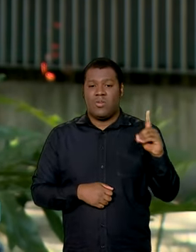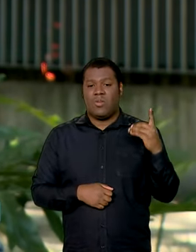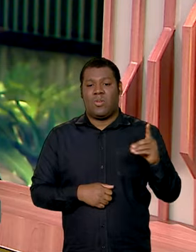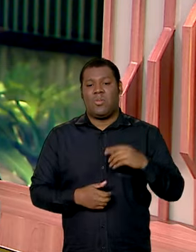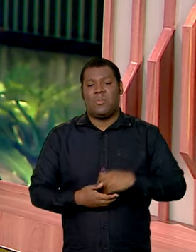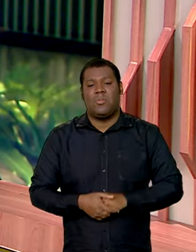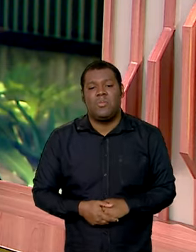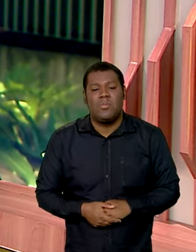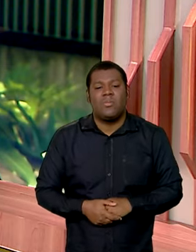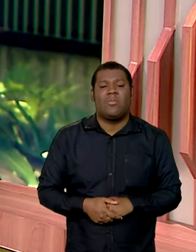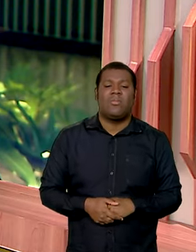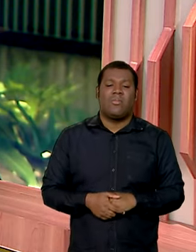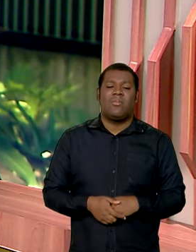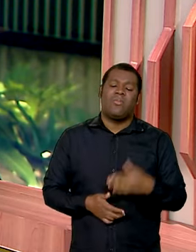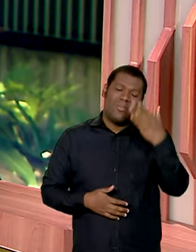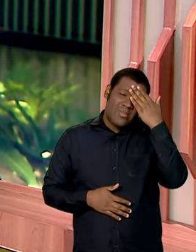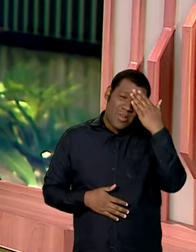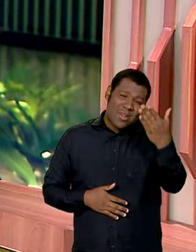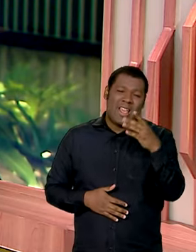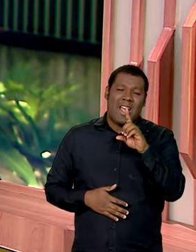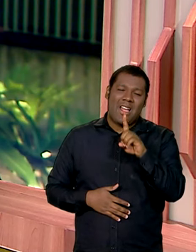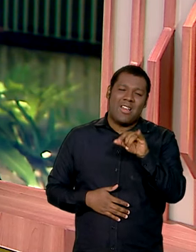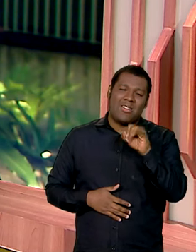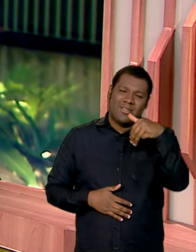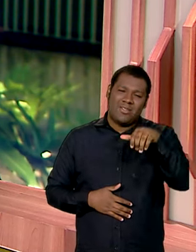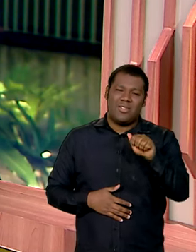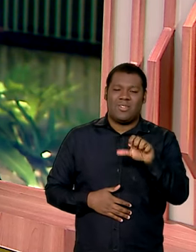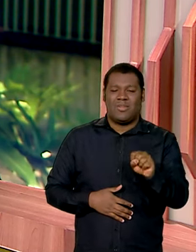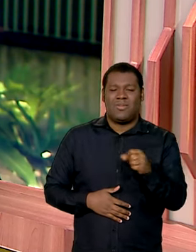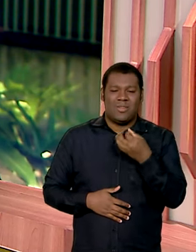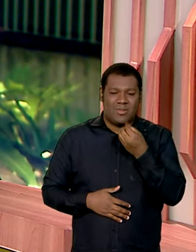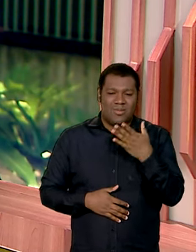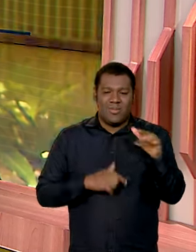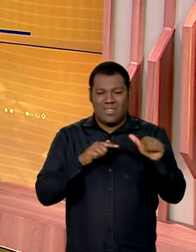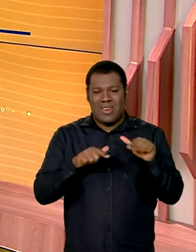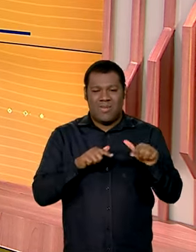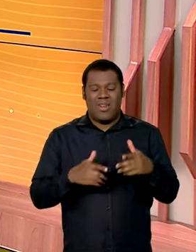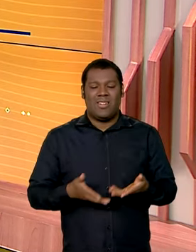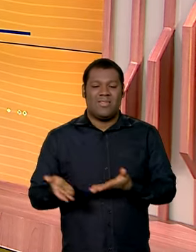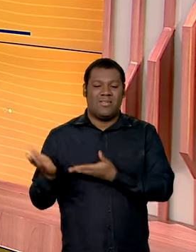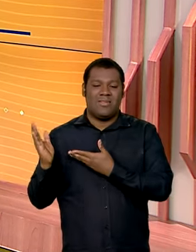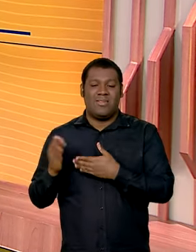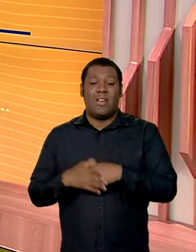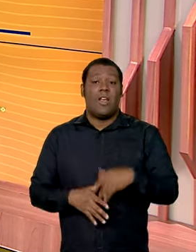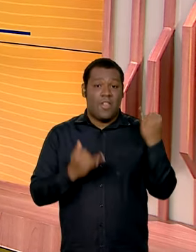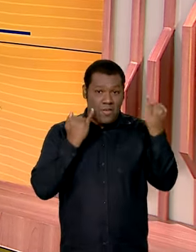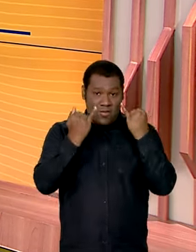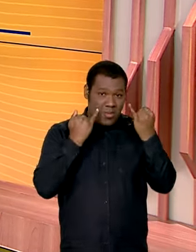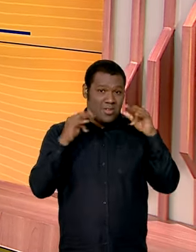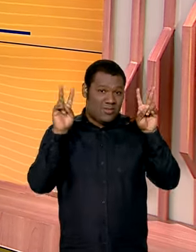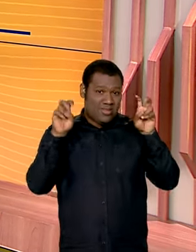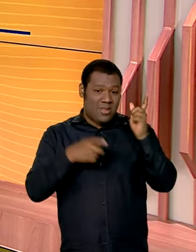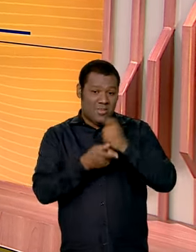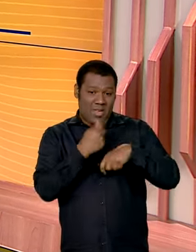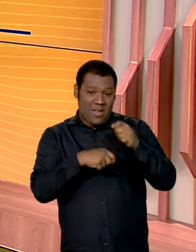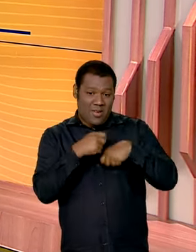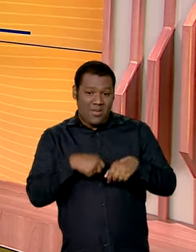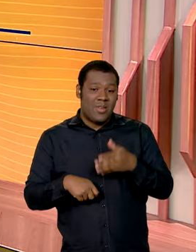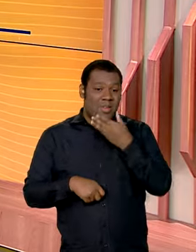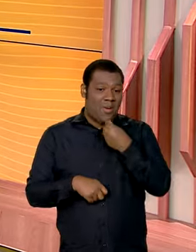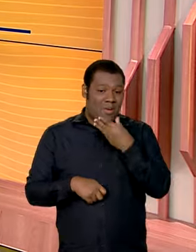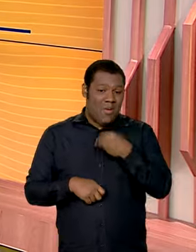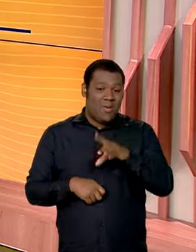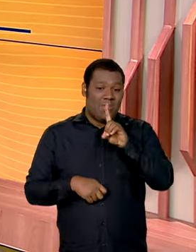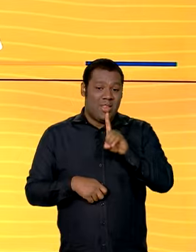Vanessa. É isso. Obrigada, Dimas. Bom trabalho para você, viu? As informações sobre a economia com Dimas Soldi, direto de